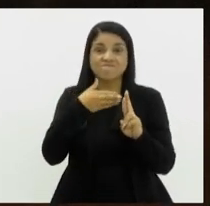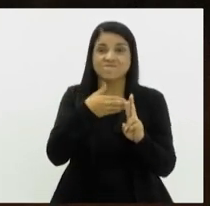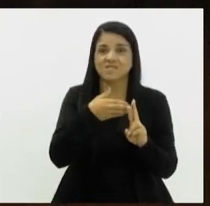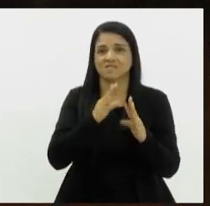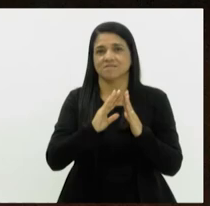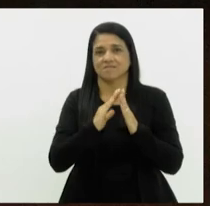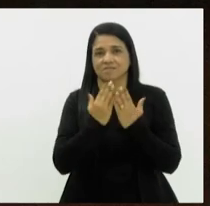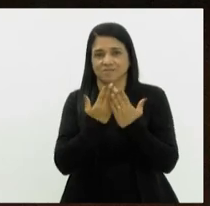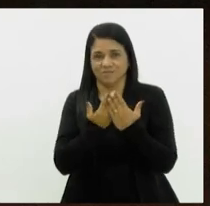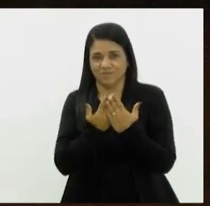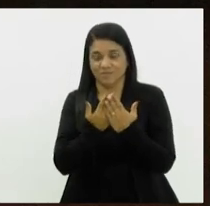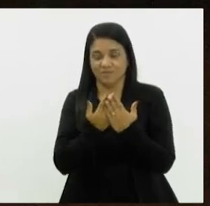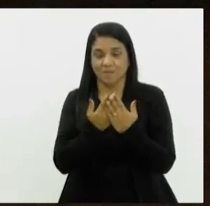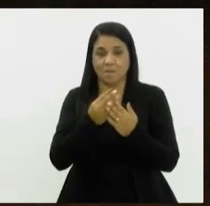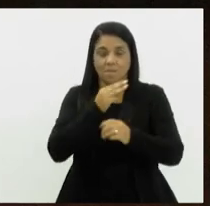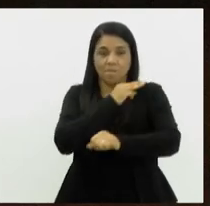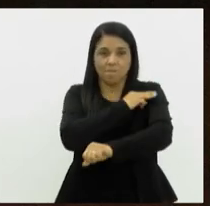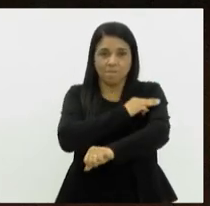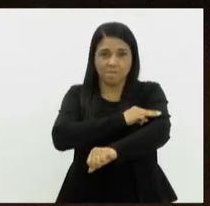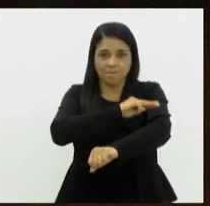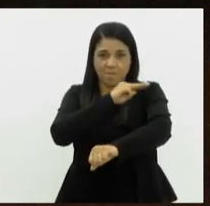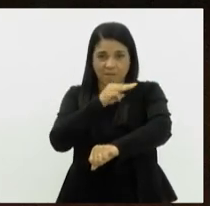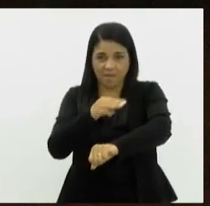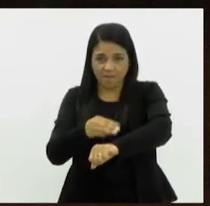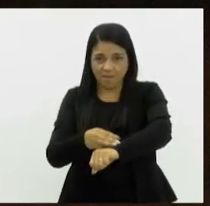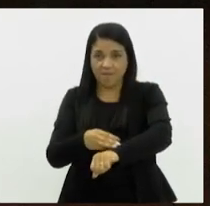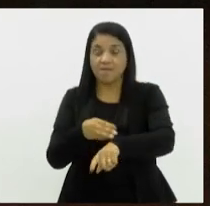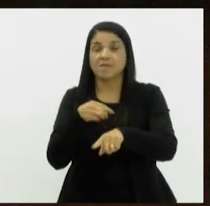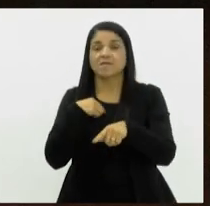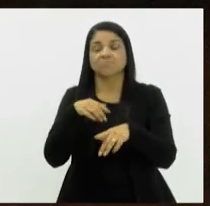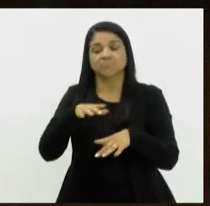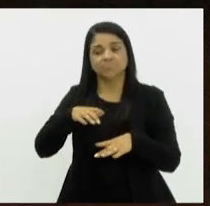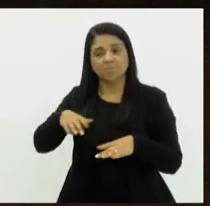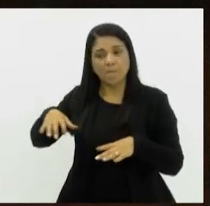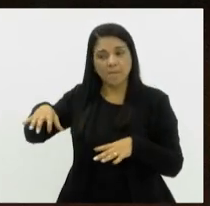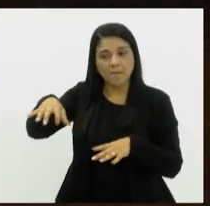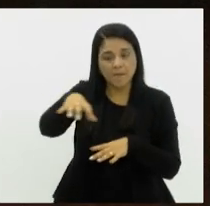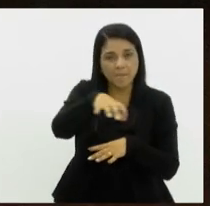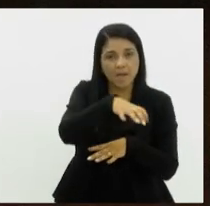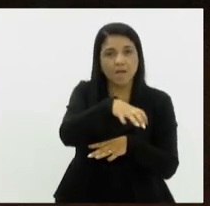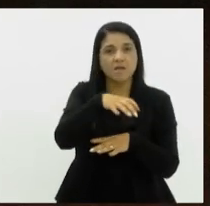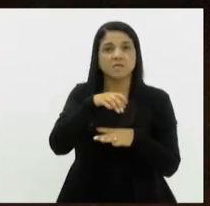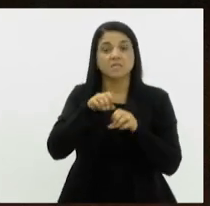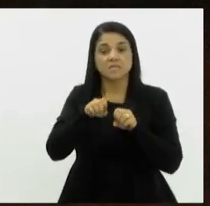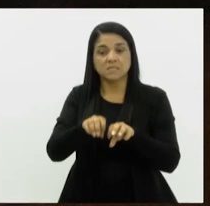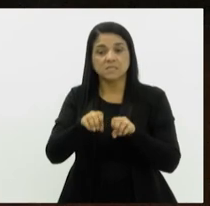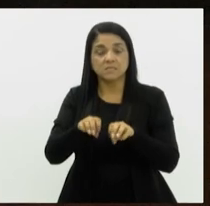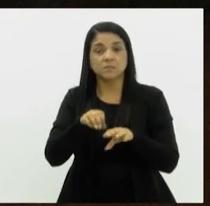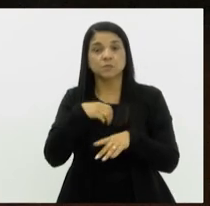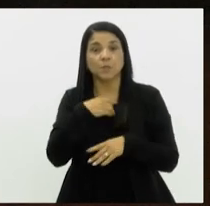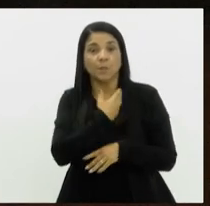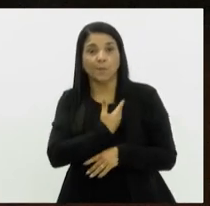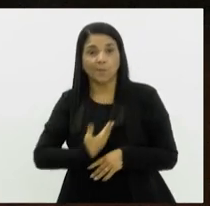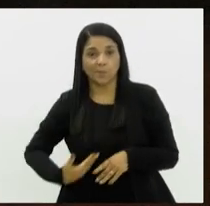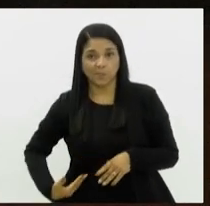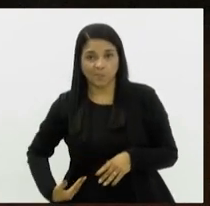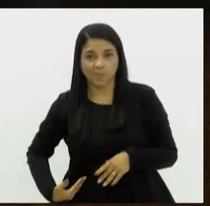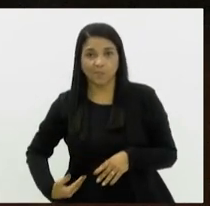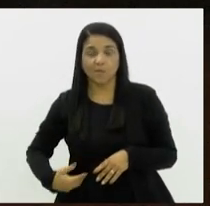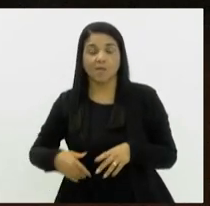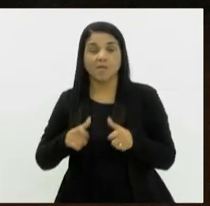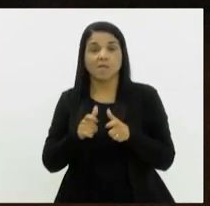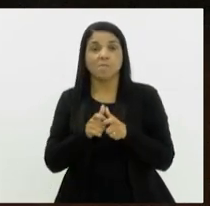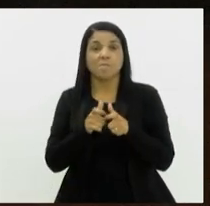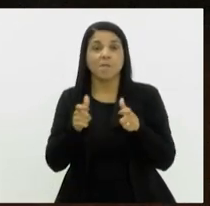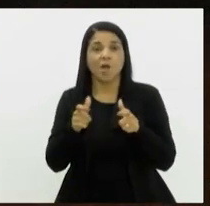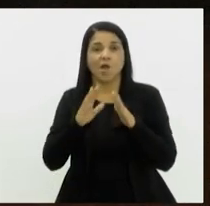ali, não só em Macaé, como em torno da região ali, em ensino público. É a maior unidade escolar